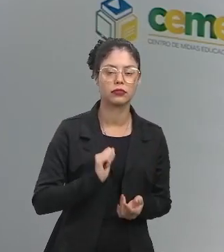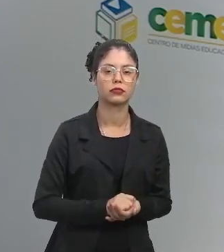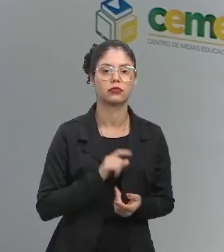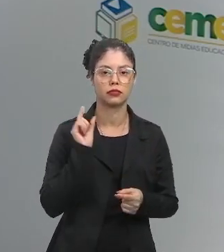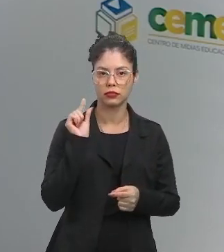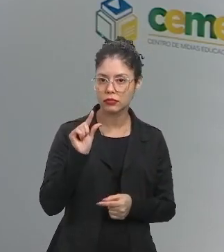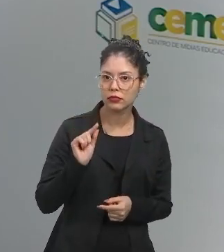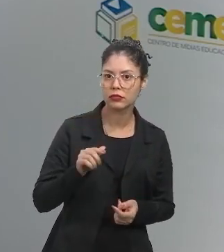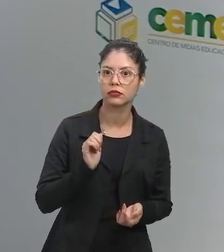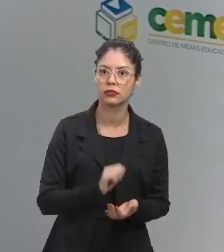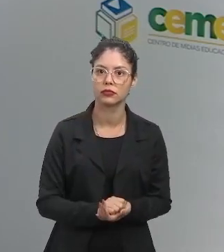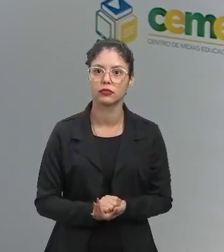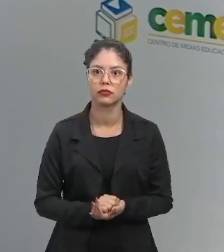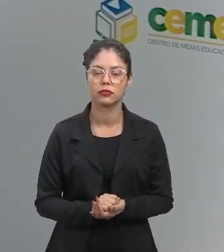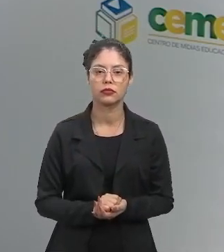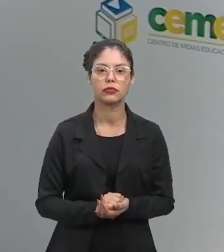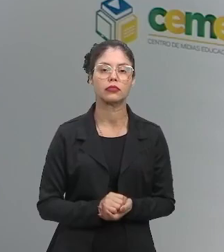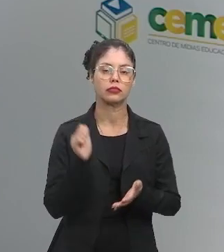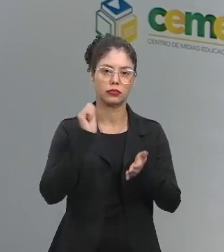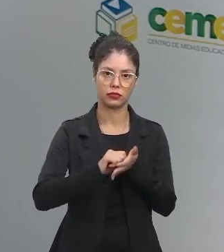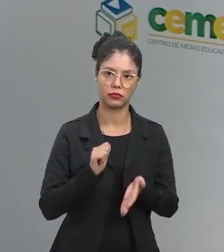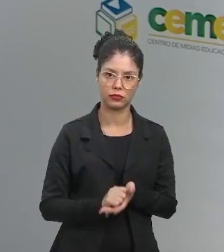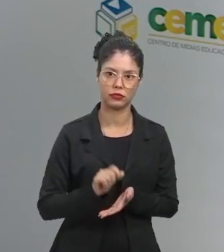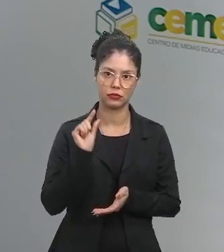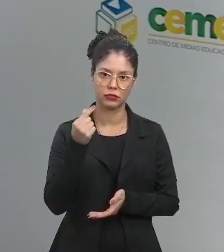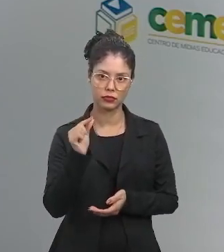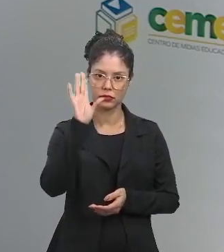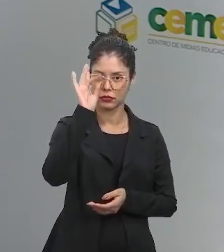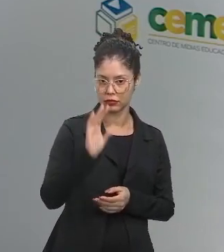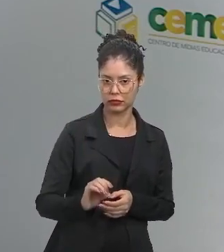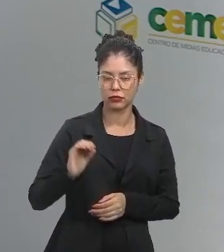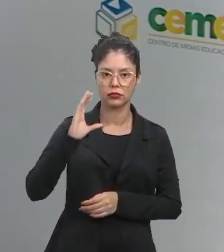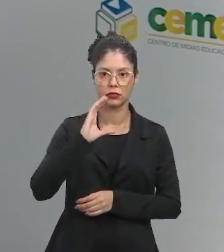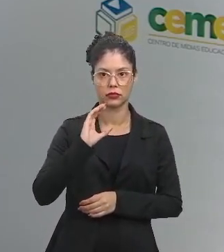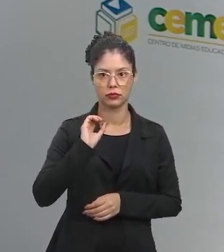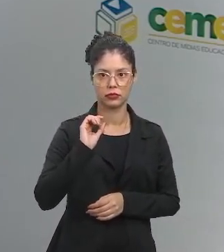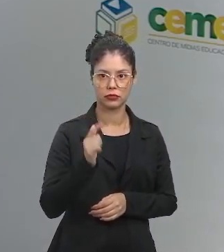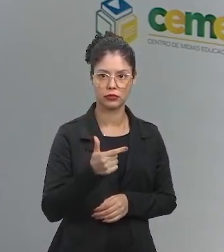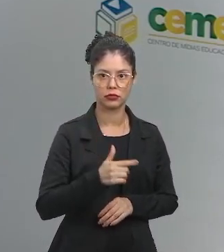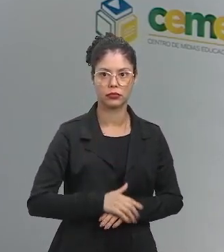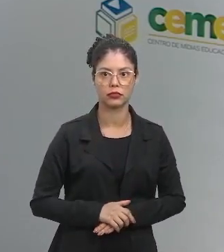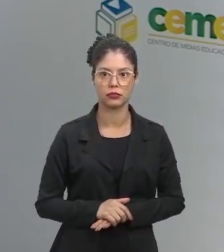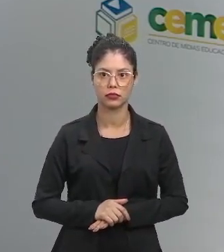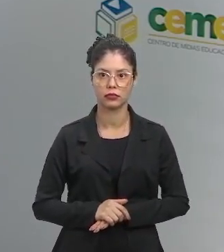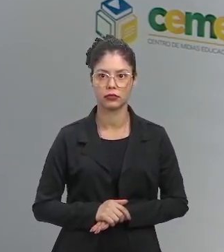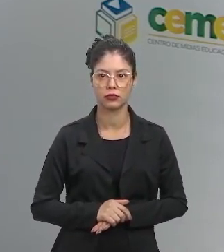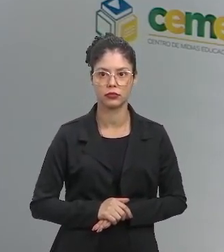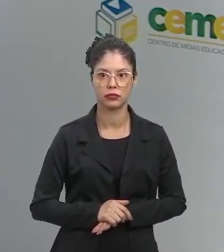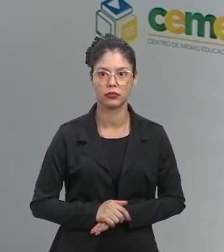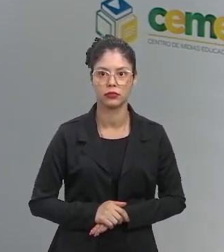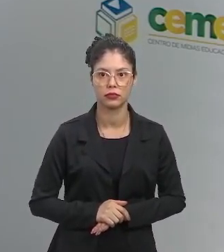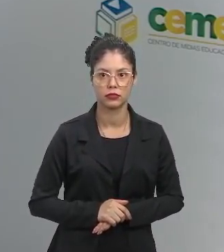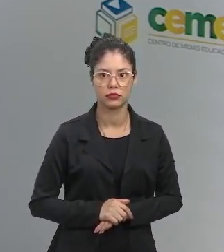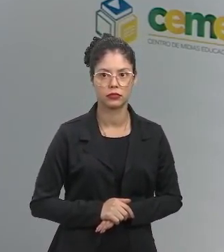da síntese proteica, eu vou descrever um pouquinho de carboidrato para vocês. Vamos lá, então.